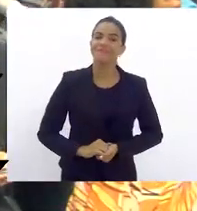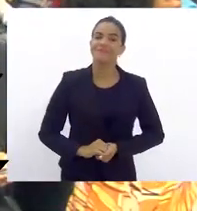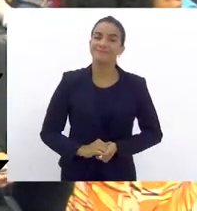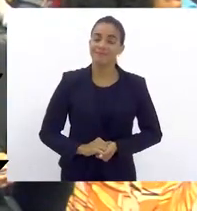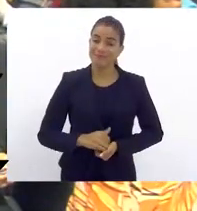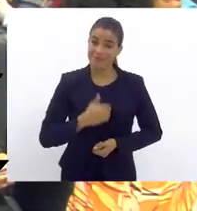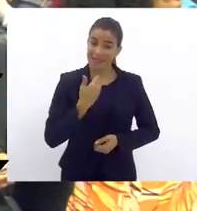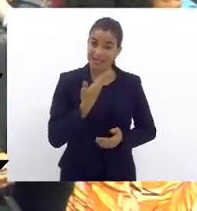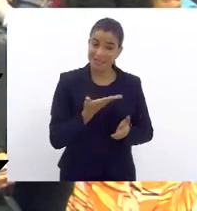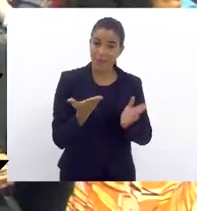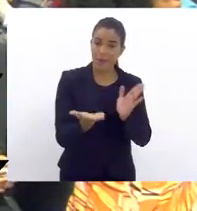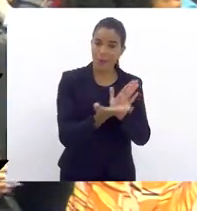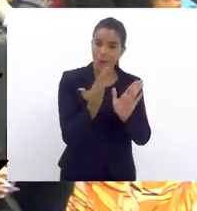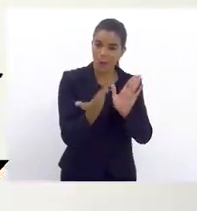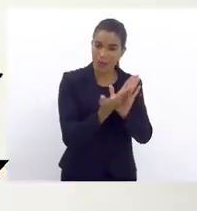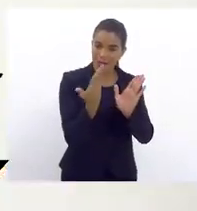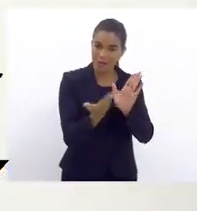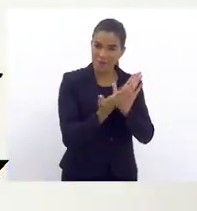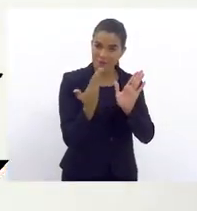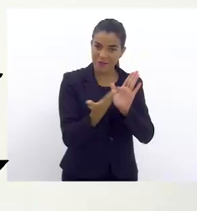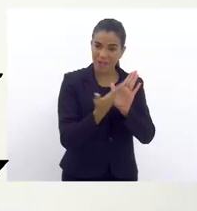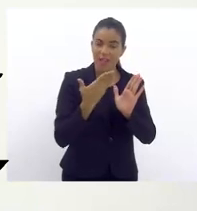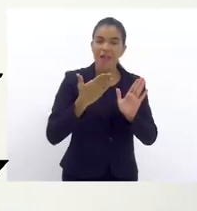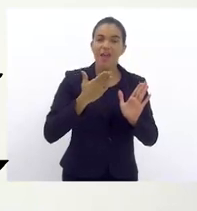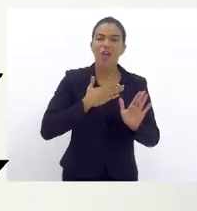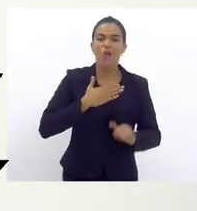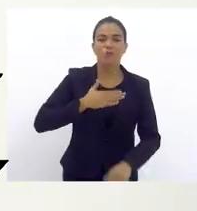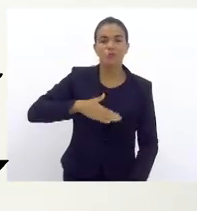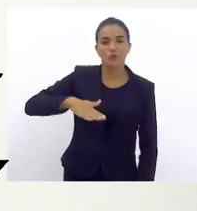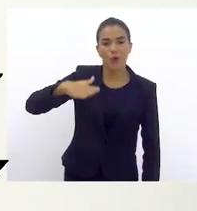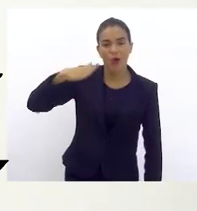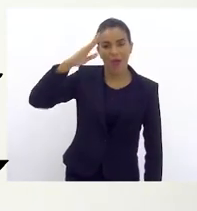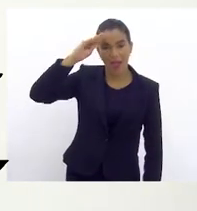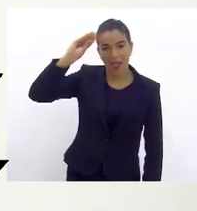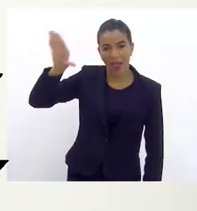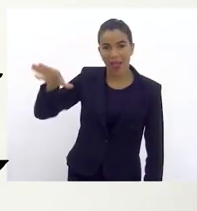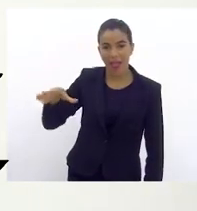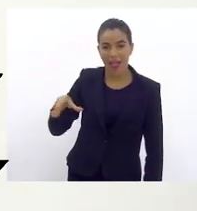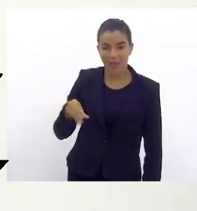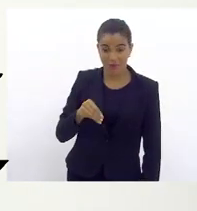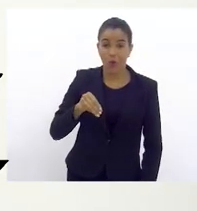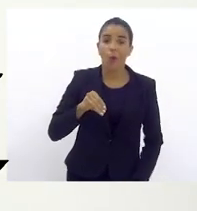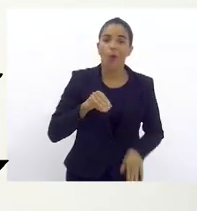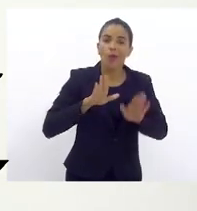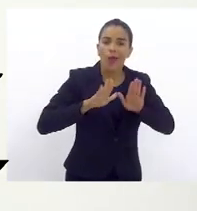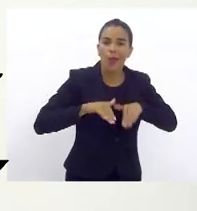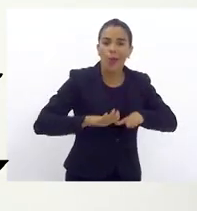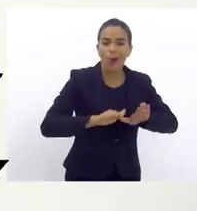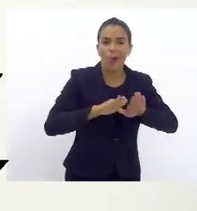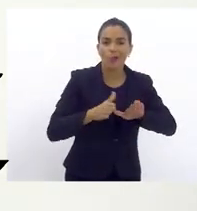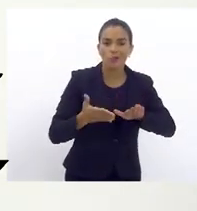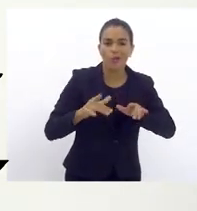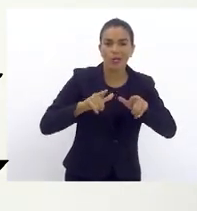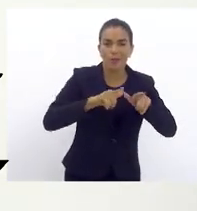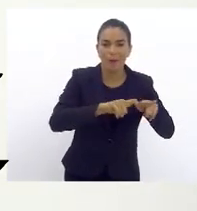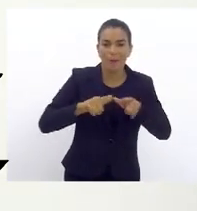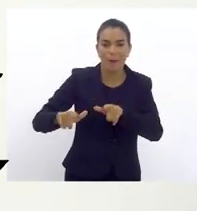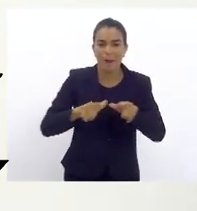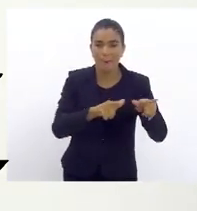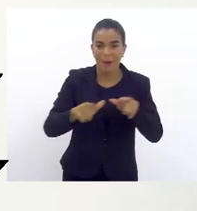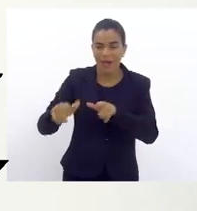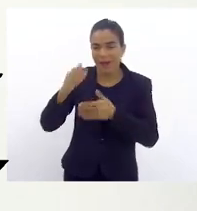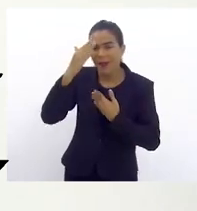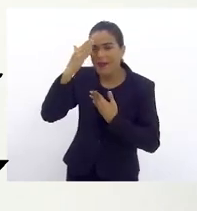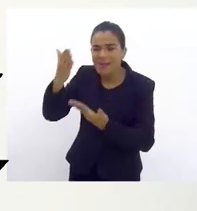Esse é o meu livro sou de África e o outro é costurando retalhos gratmu pela oportunidade